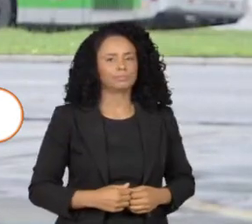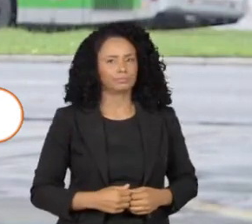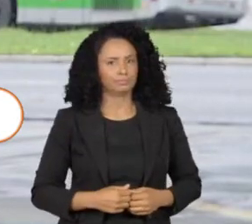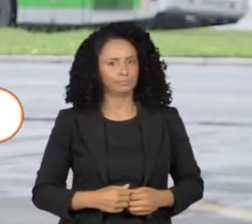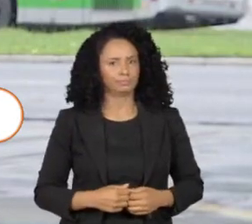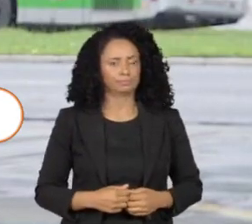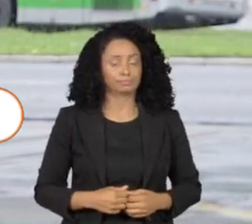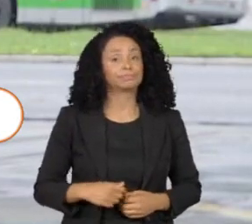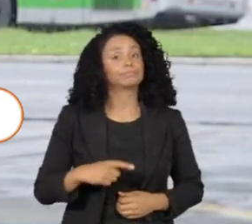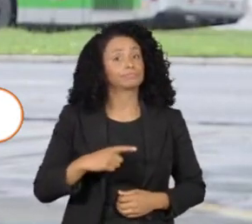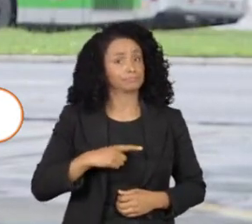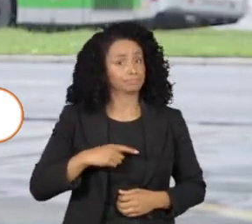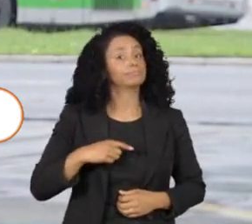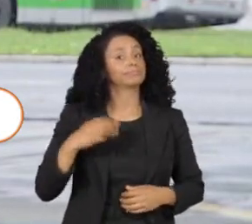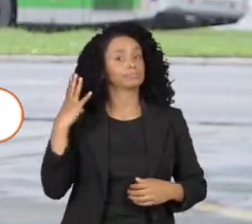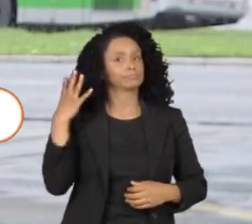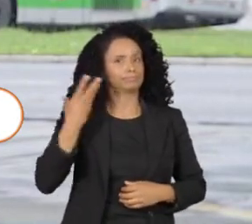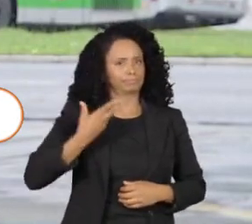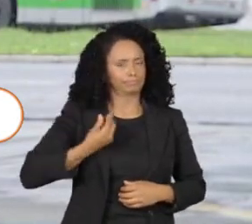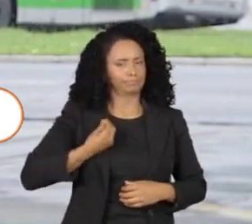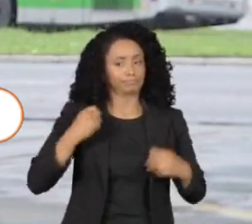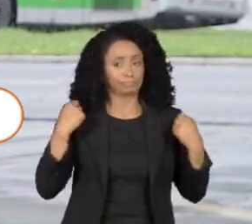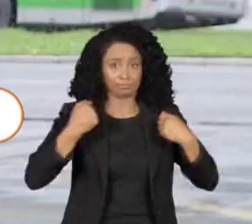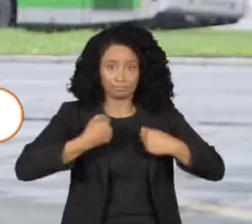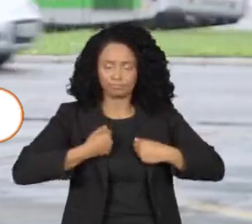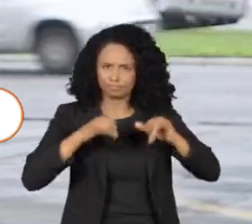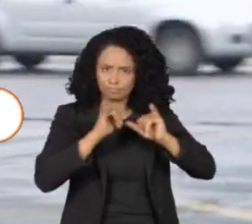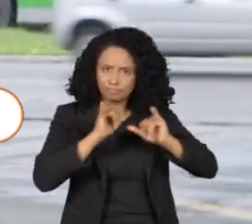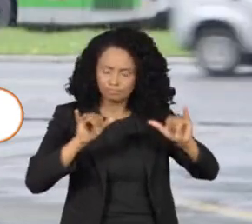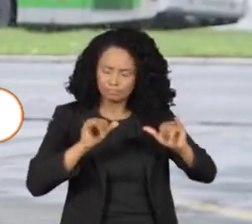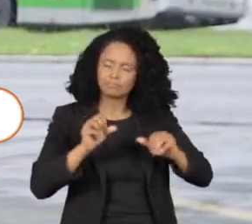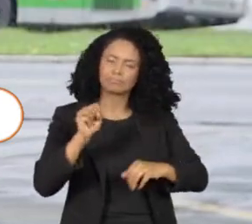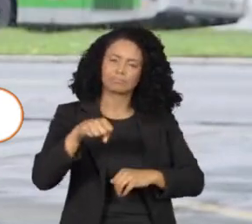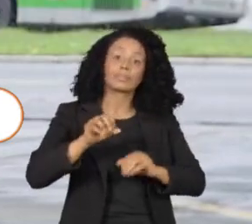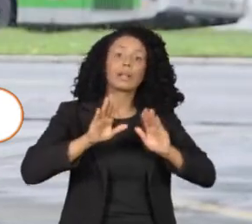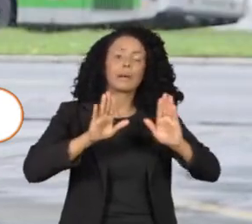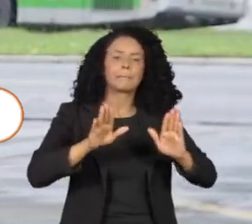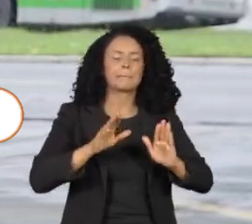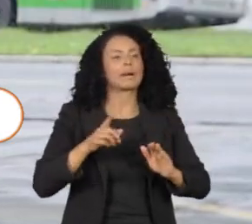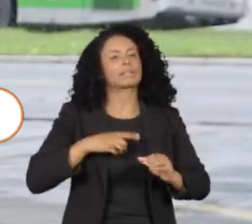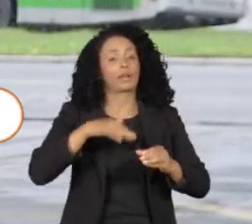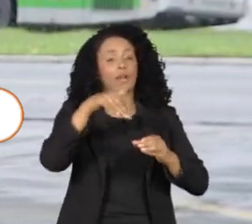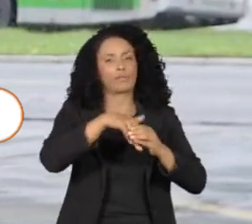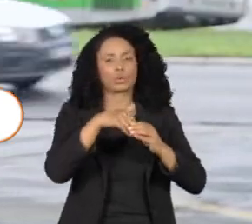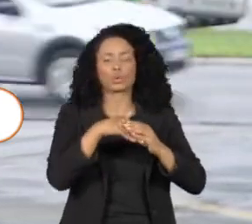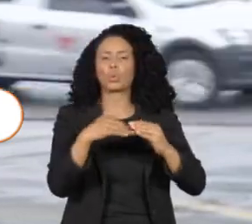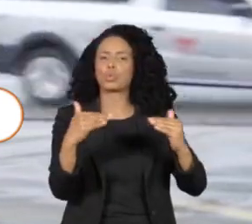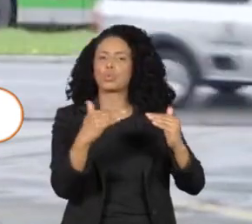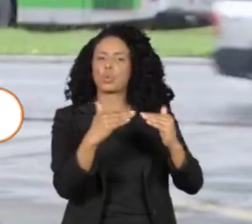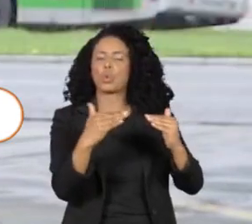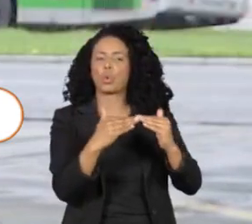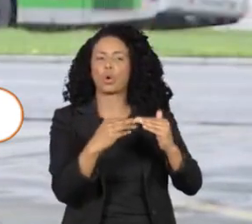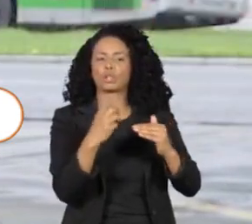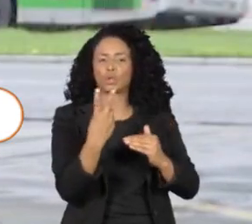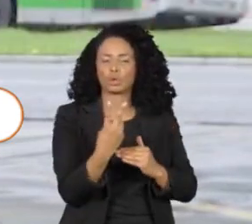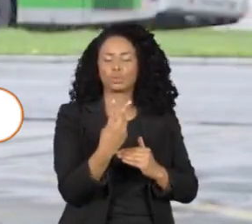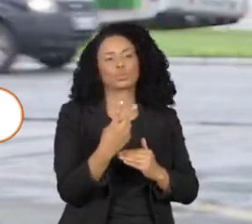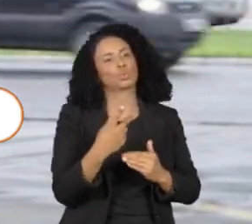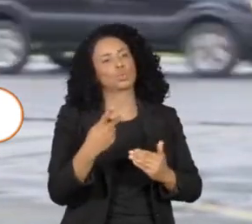Apesar da declaração, a ministra votou a favor das duas restrições por se tratarem de situações que ela chamou